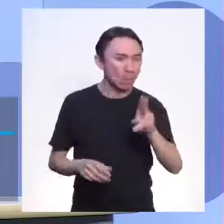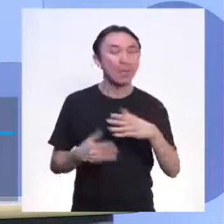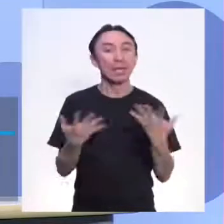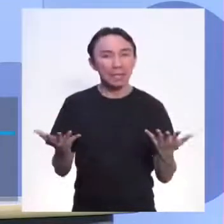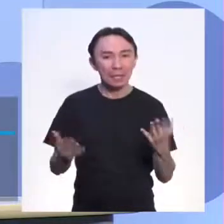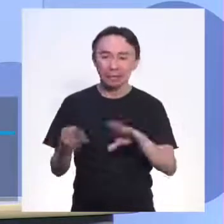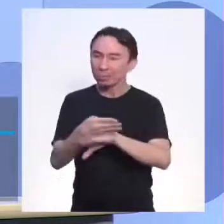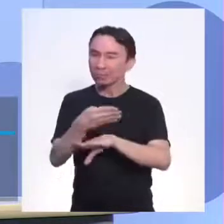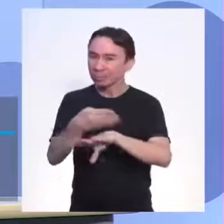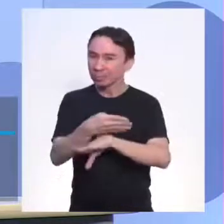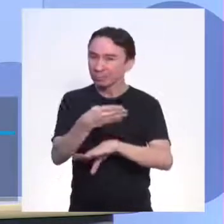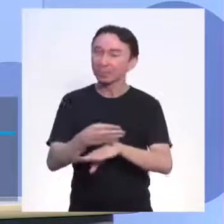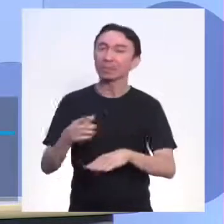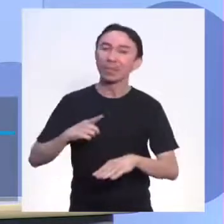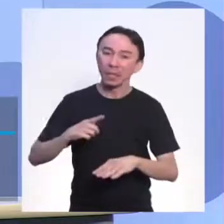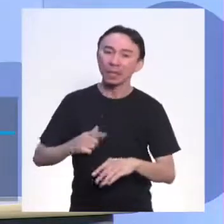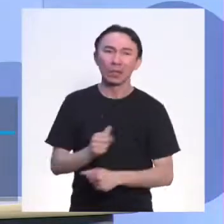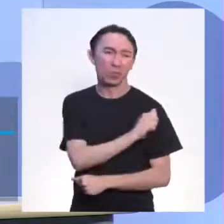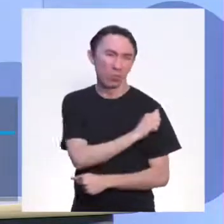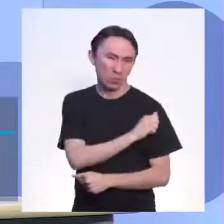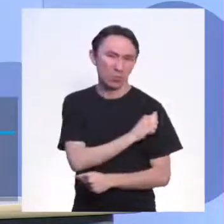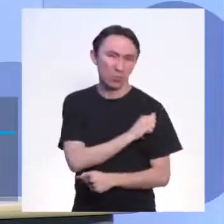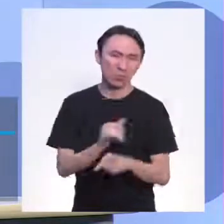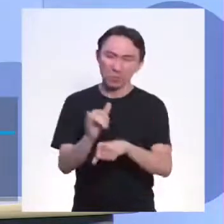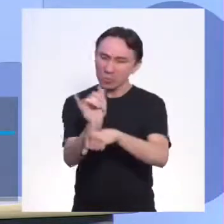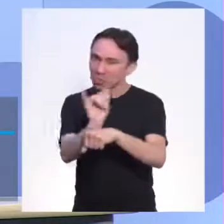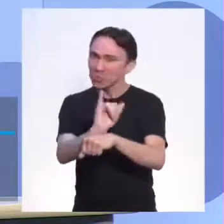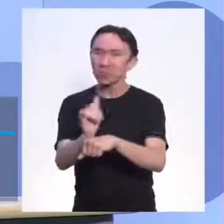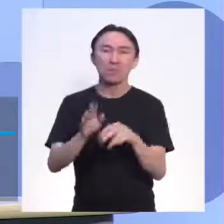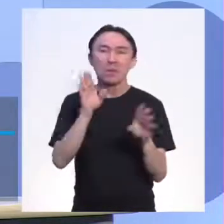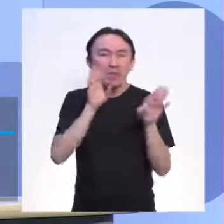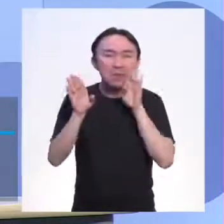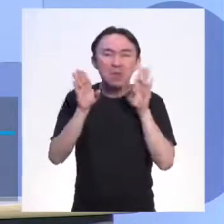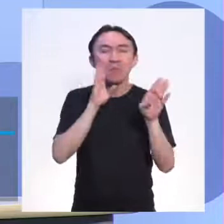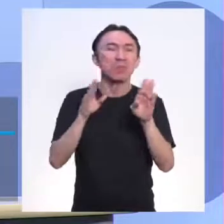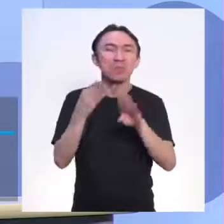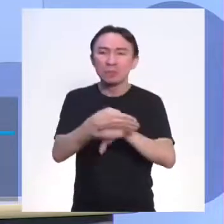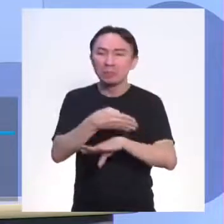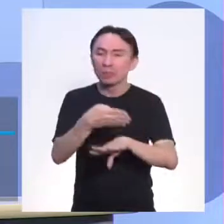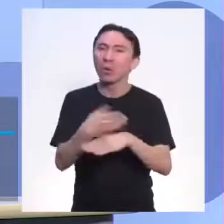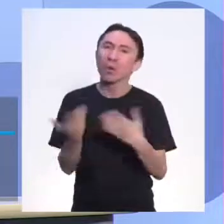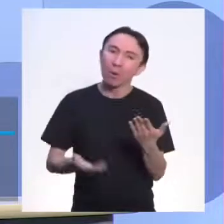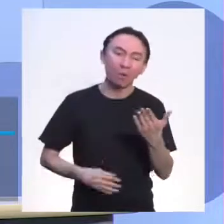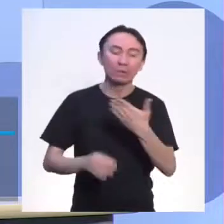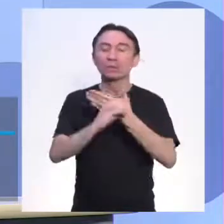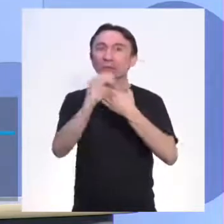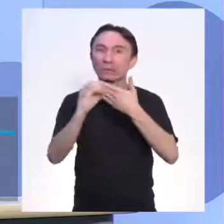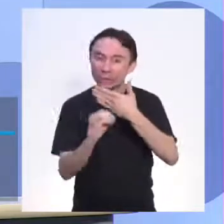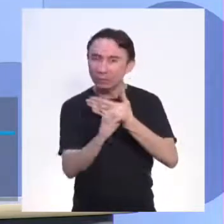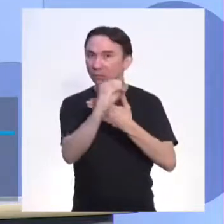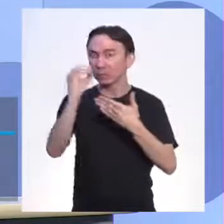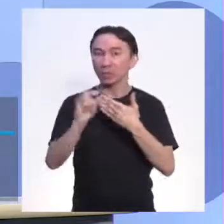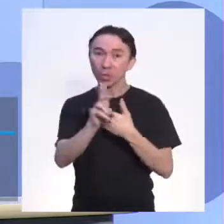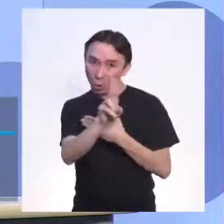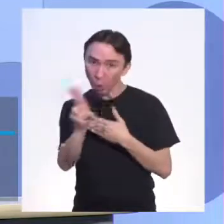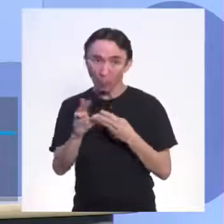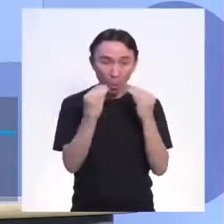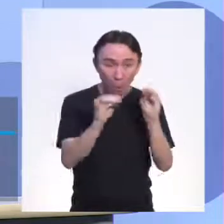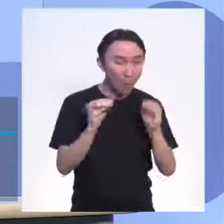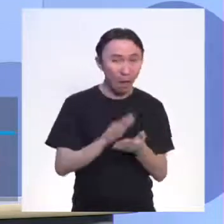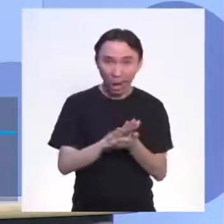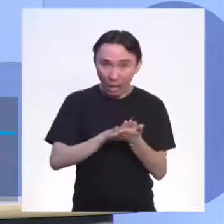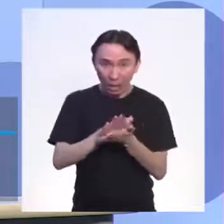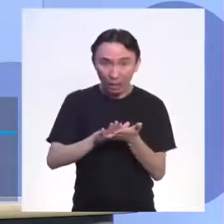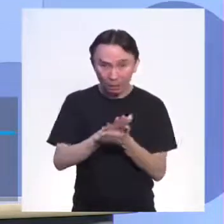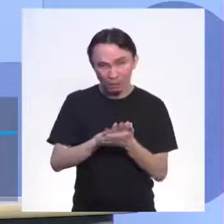Além dos alunos que estão participando pelo YouTube, ou pelo Facebook, ou lá pelo Centro de Mídias, mas não estão mandando nome. Muito obrigada pela participação. Ou